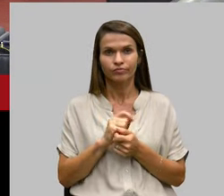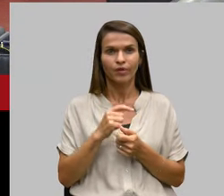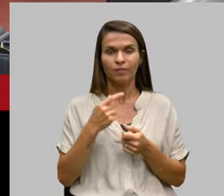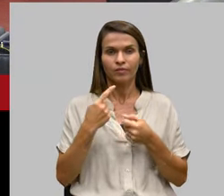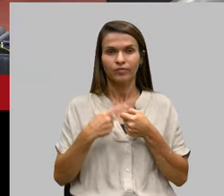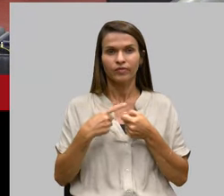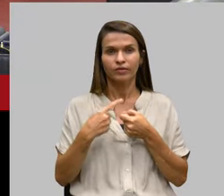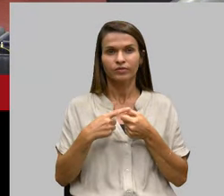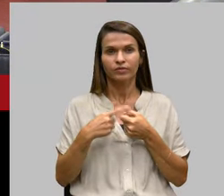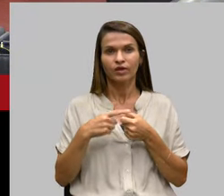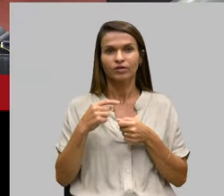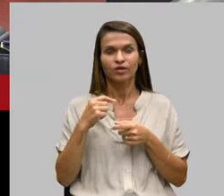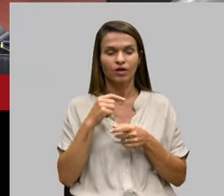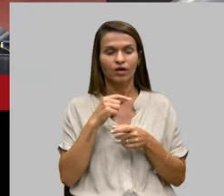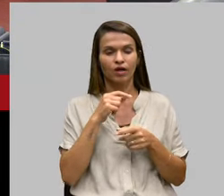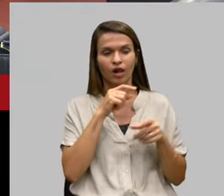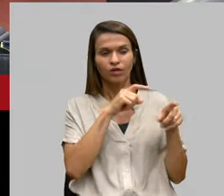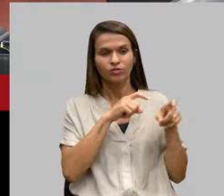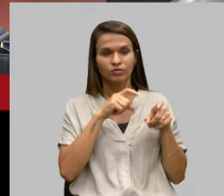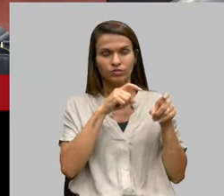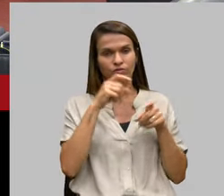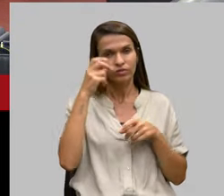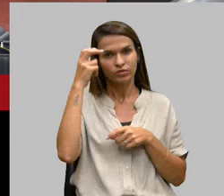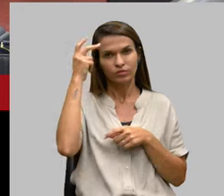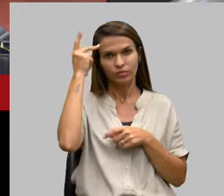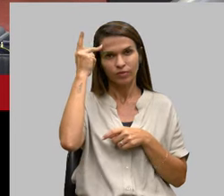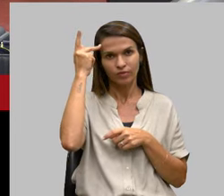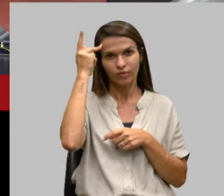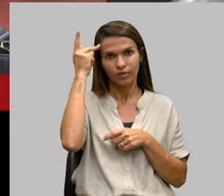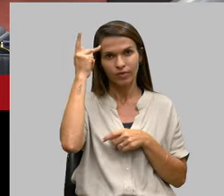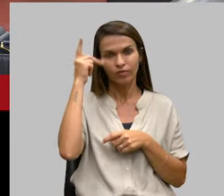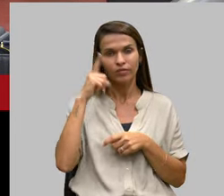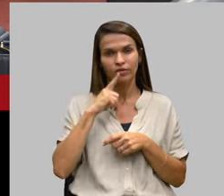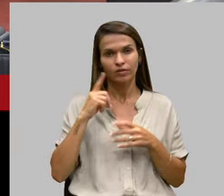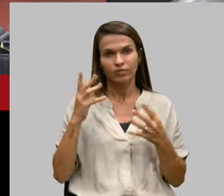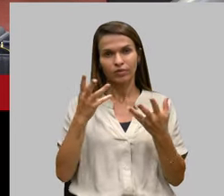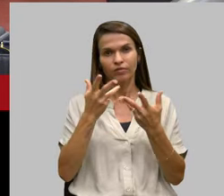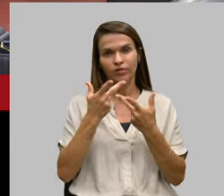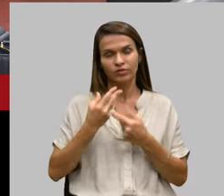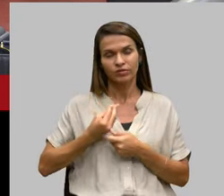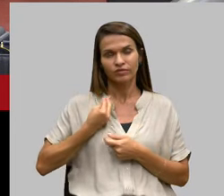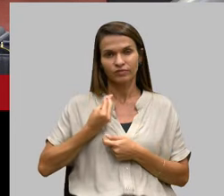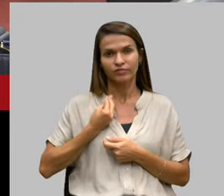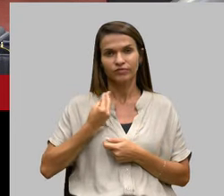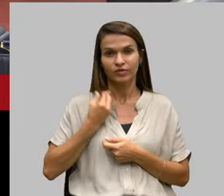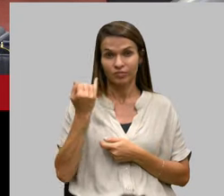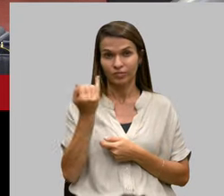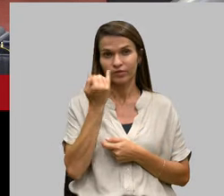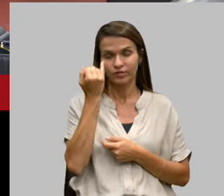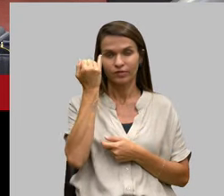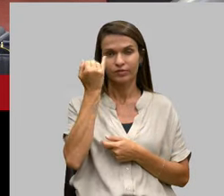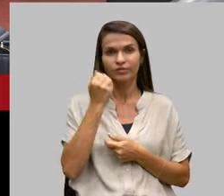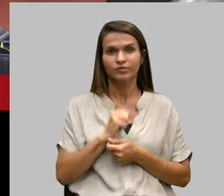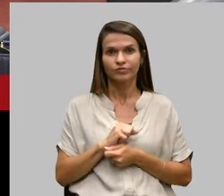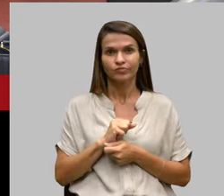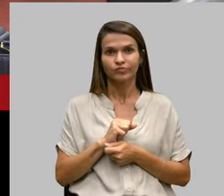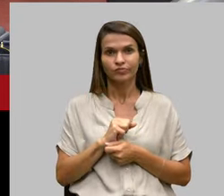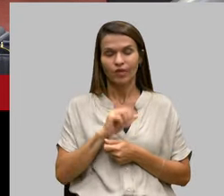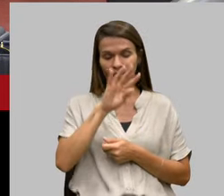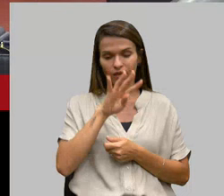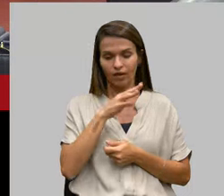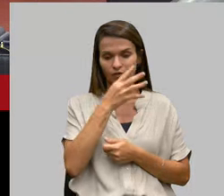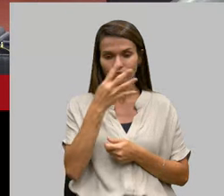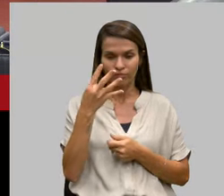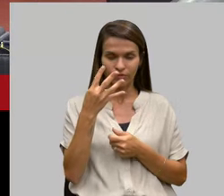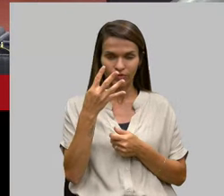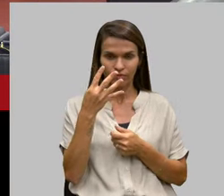cidade do interior do de São Paulo mas tem uma qualidade de vida eh importante a nossa tabela em relação